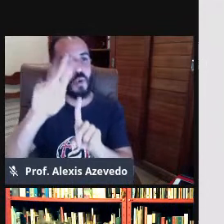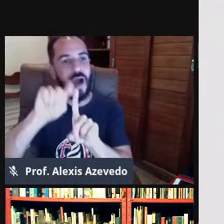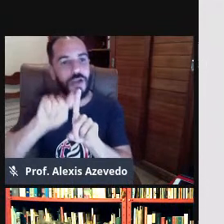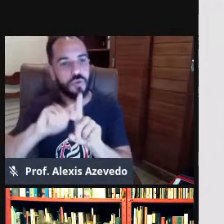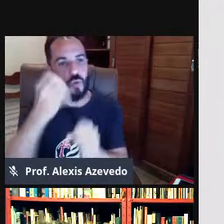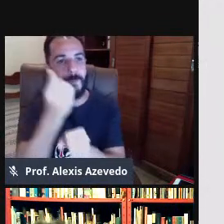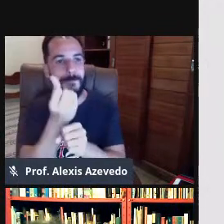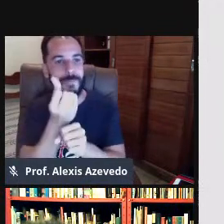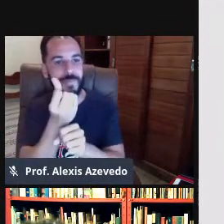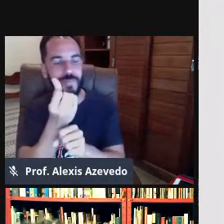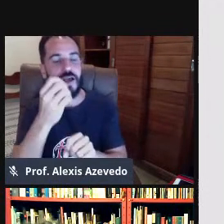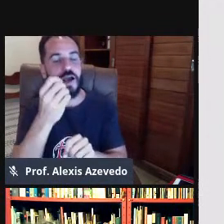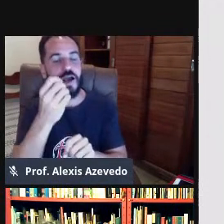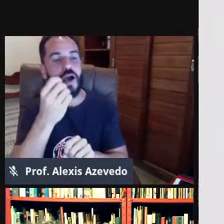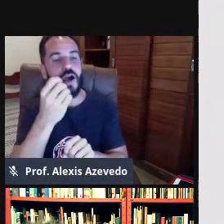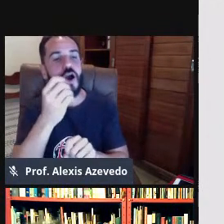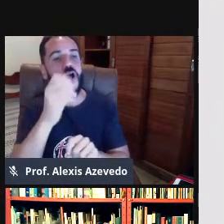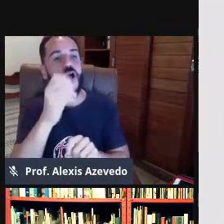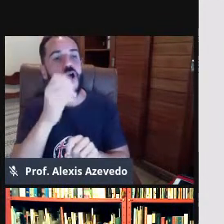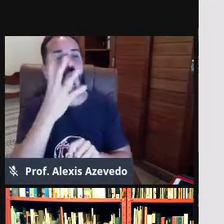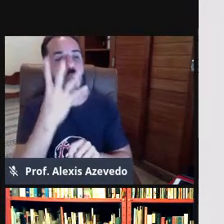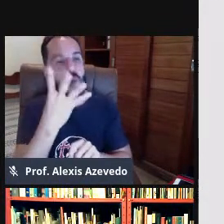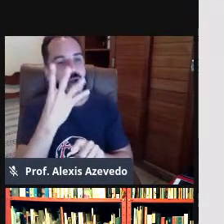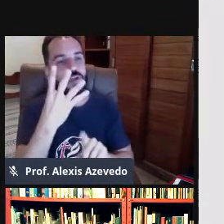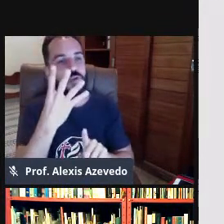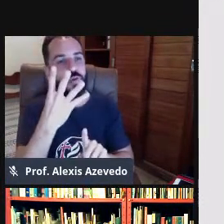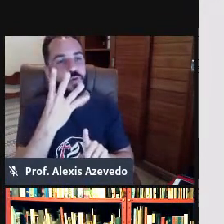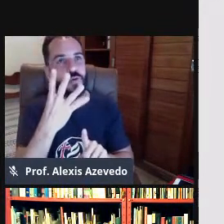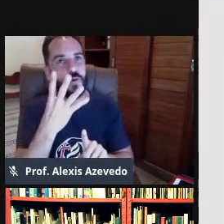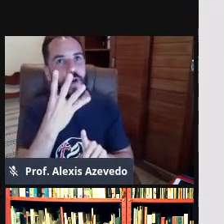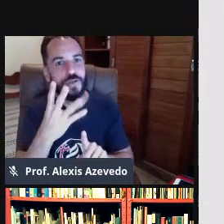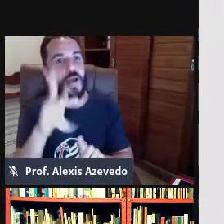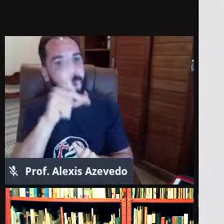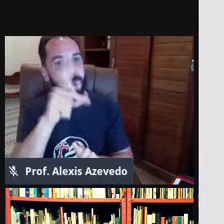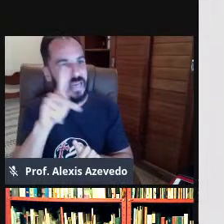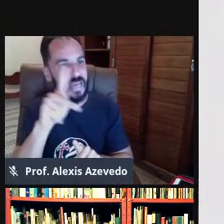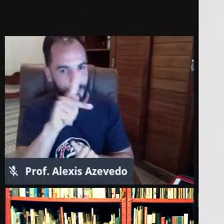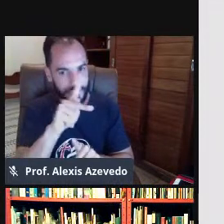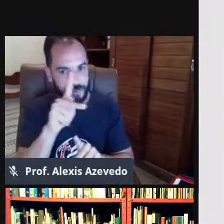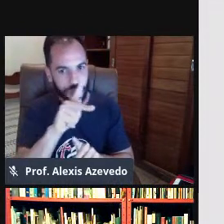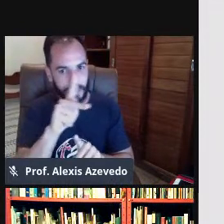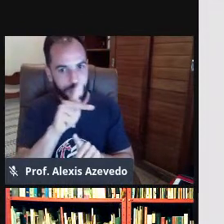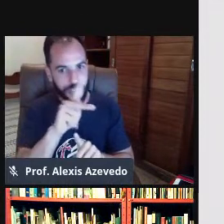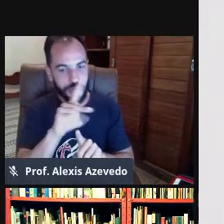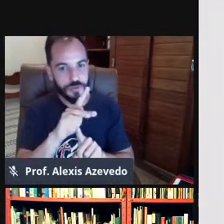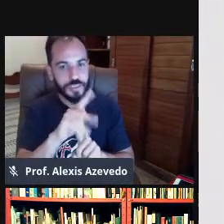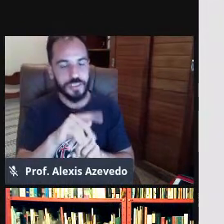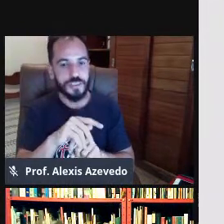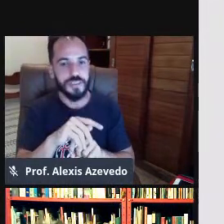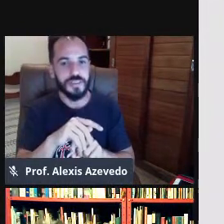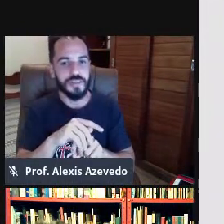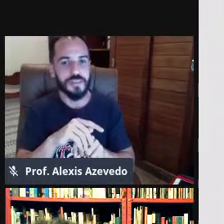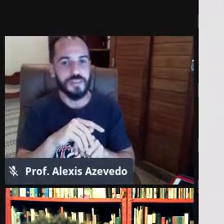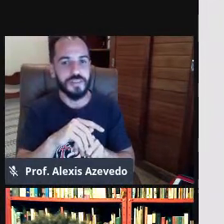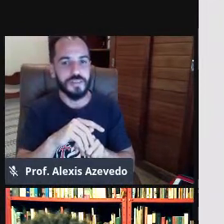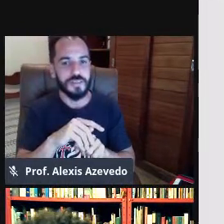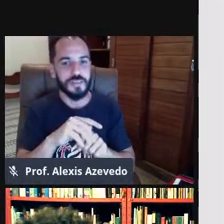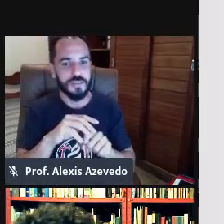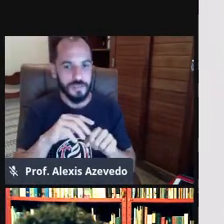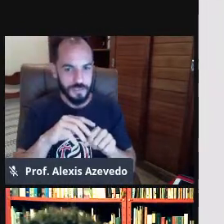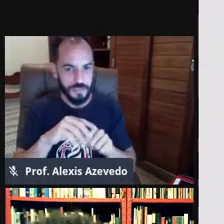só tem uma obrigatória aí no caso, e assim vai, né? Acompanhando até o final, né? Em alguns momentos voltam duas